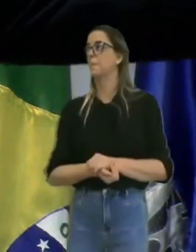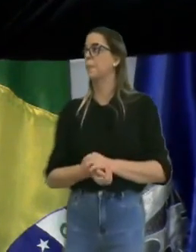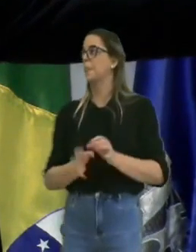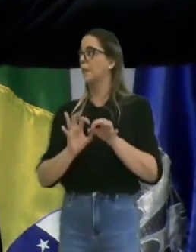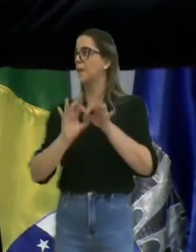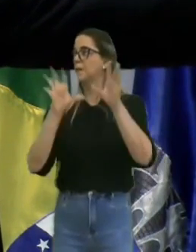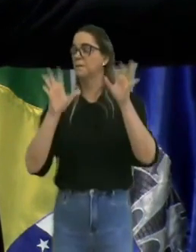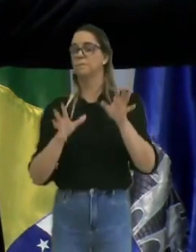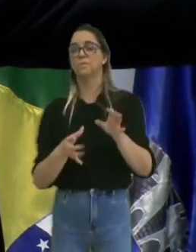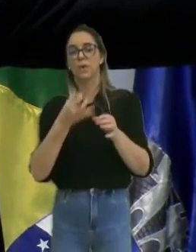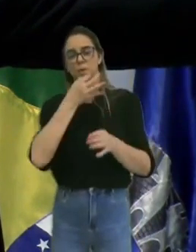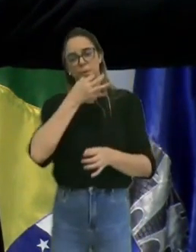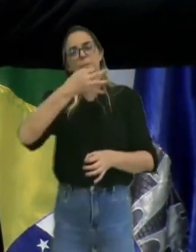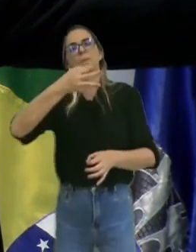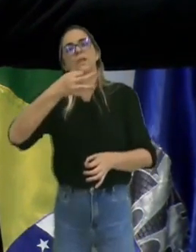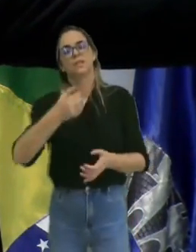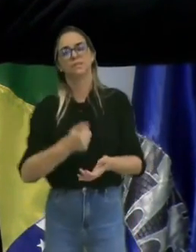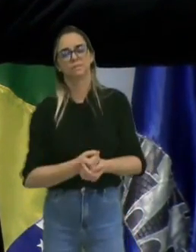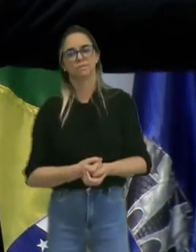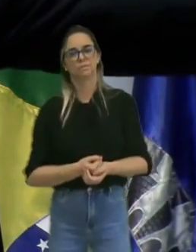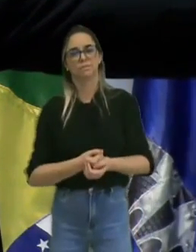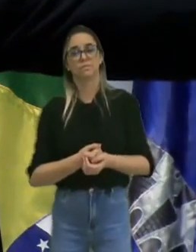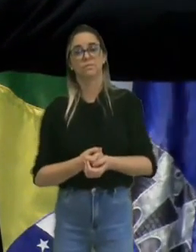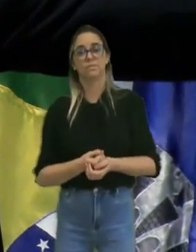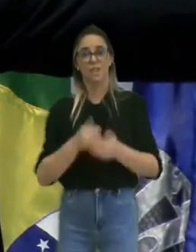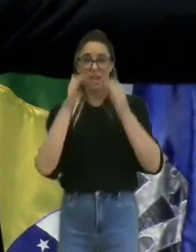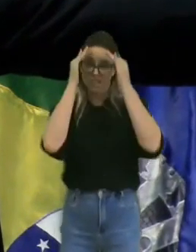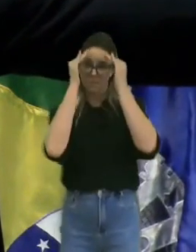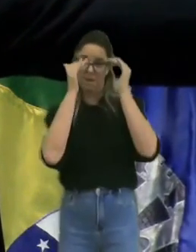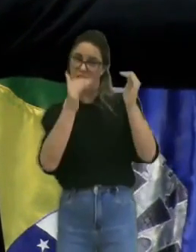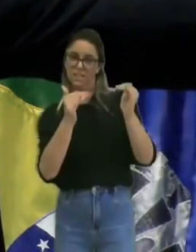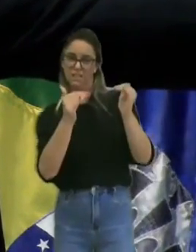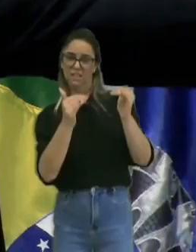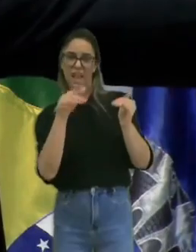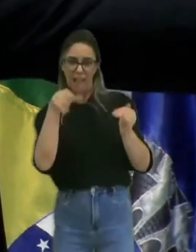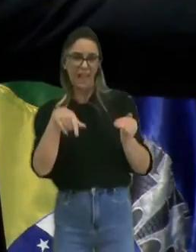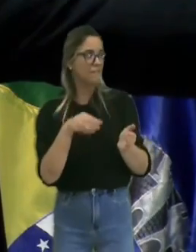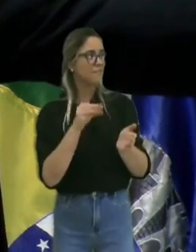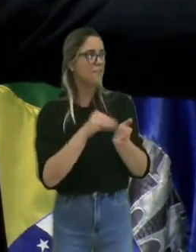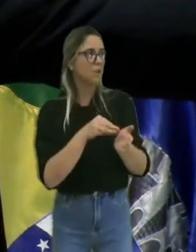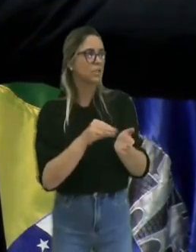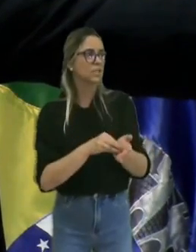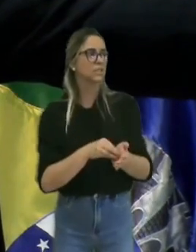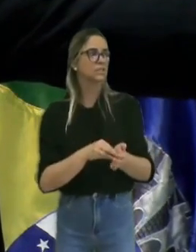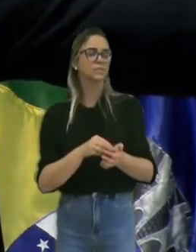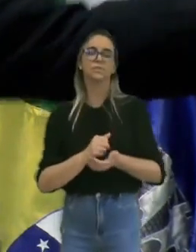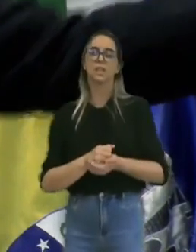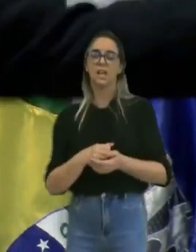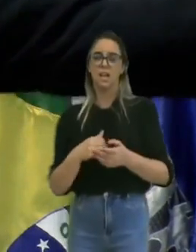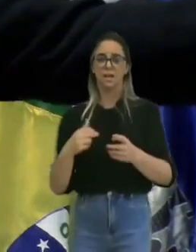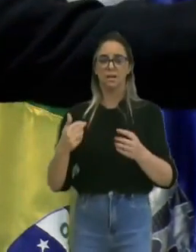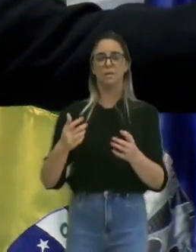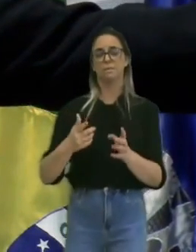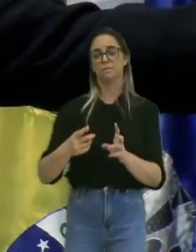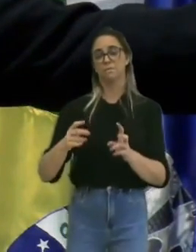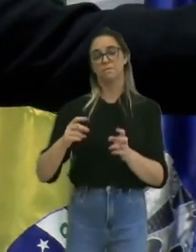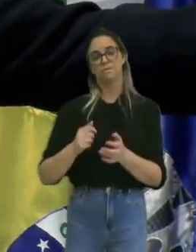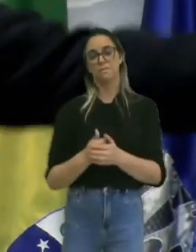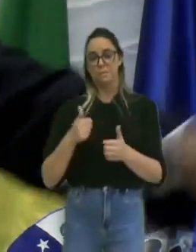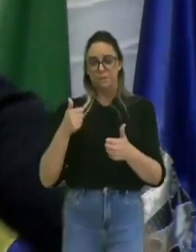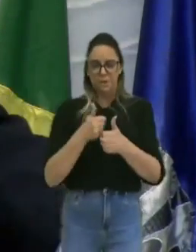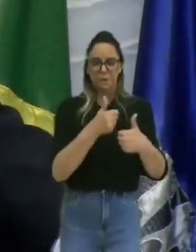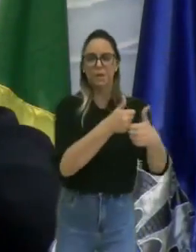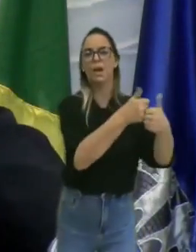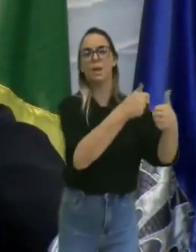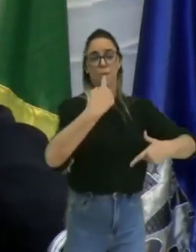E aí? Isso é falta de respeito com o povo, rapaz? Isso é perseguição política. Que eu tinha vergonha.